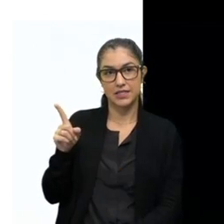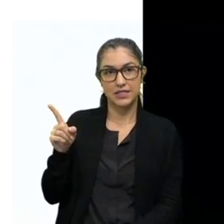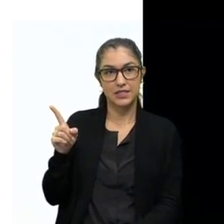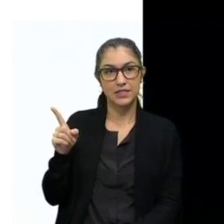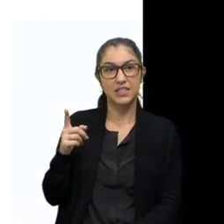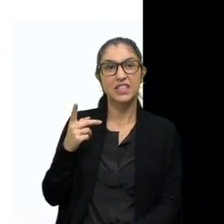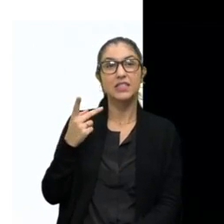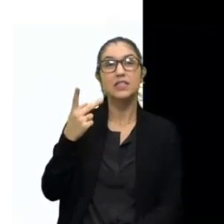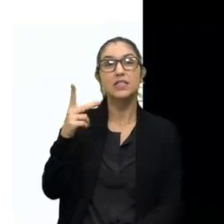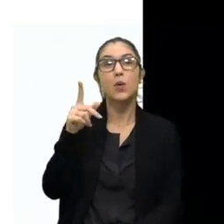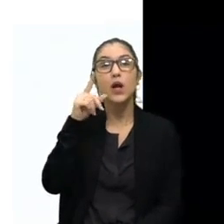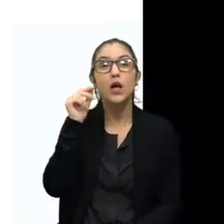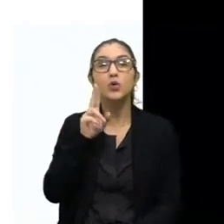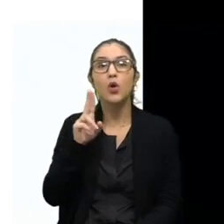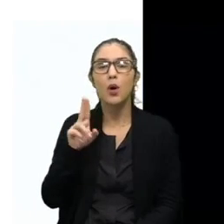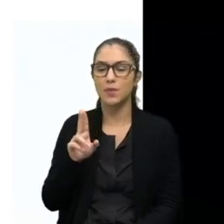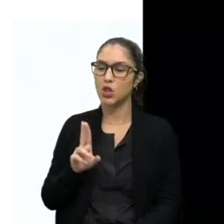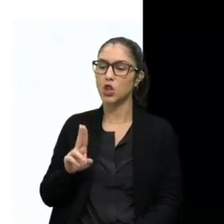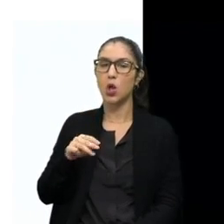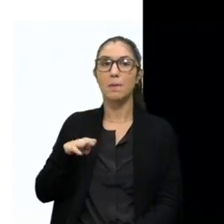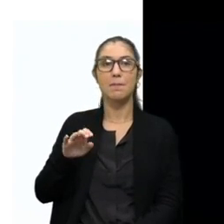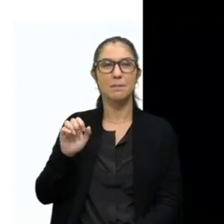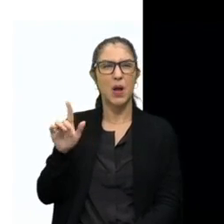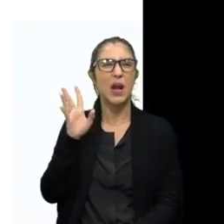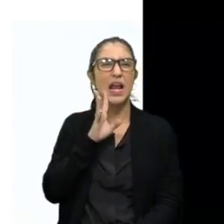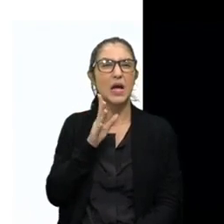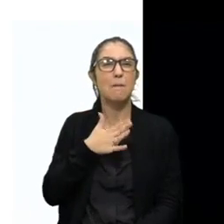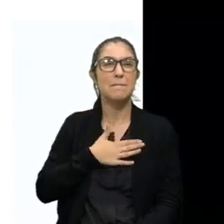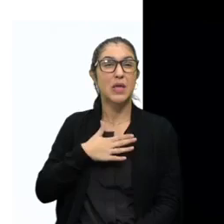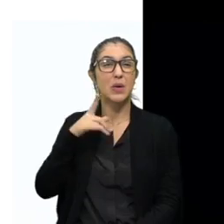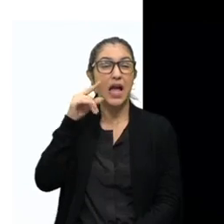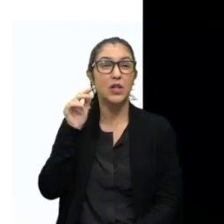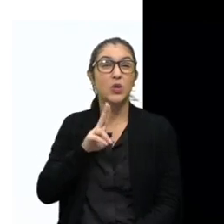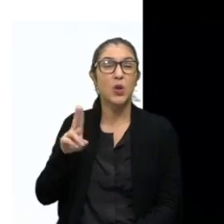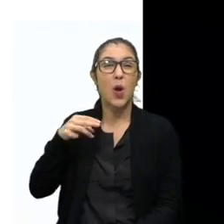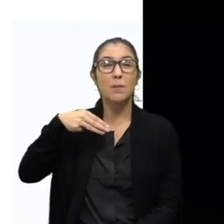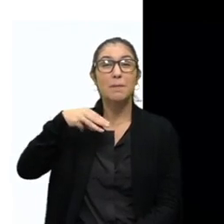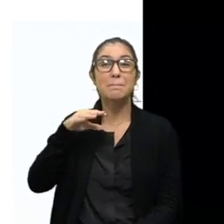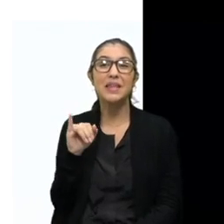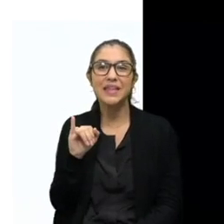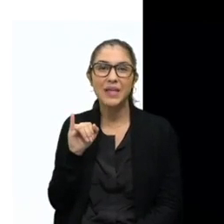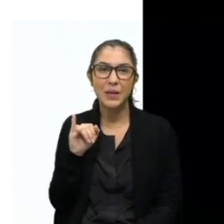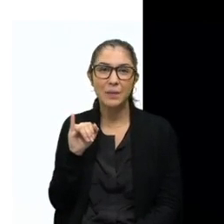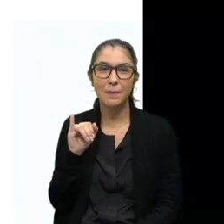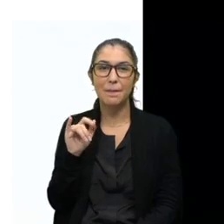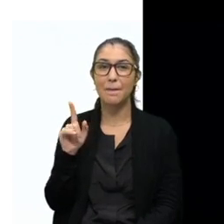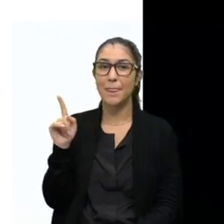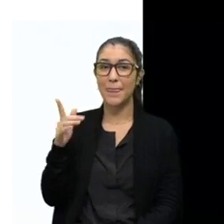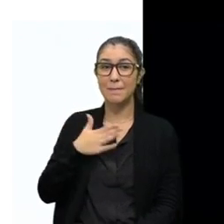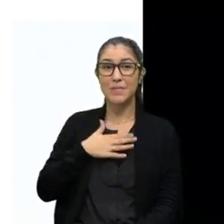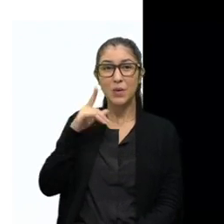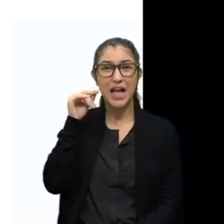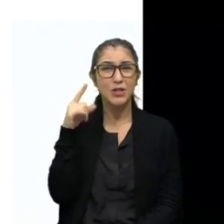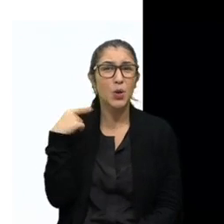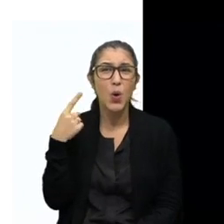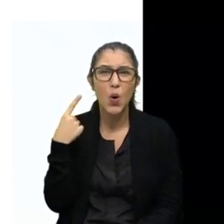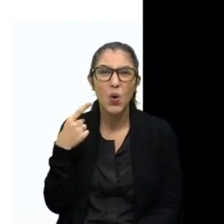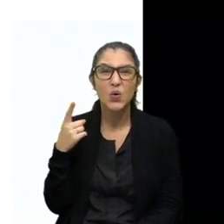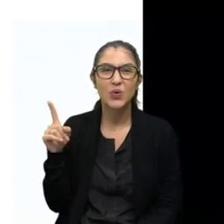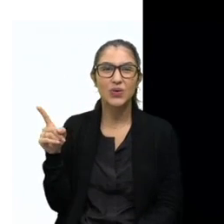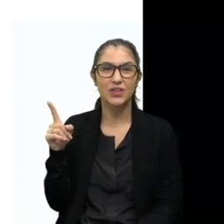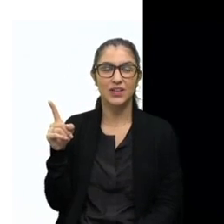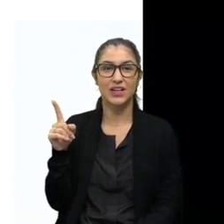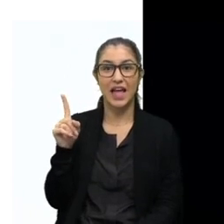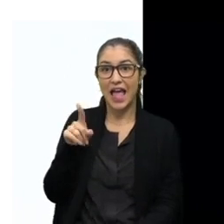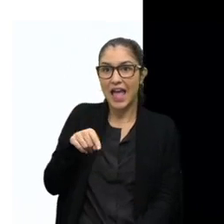nome. Nome Mel. Legal. Meu gato, nome é Mi. Meu gato louco. Ó, não